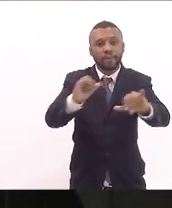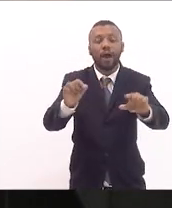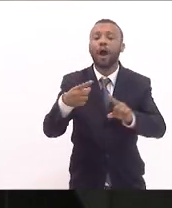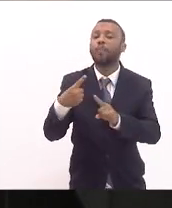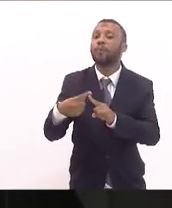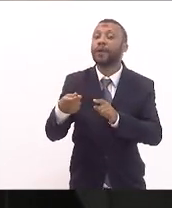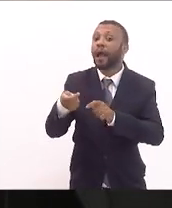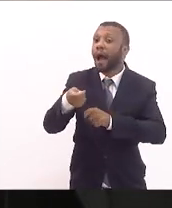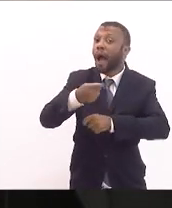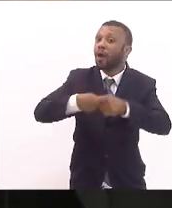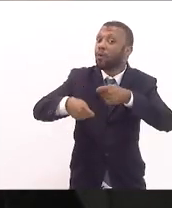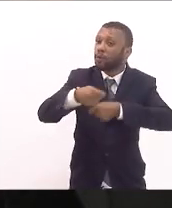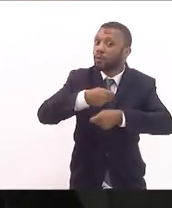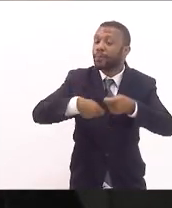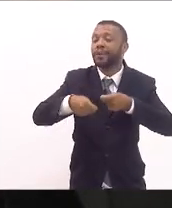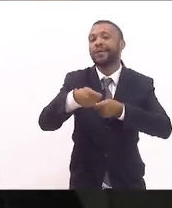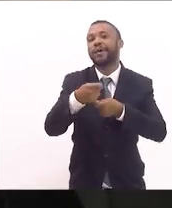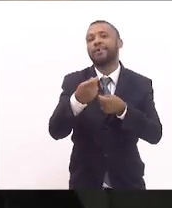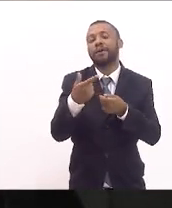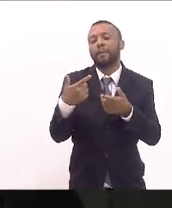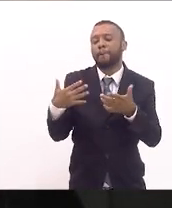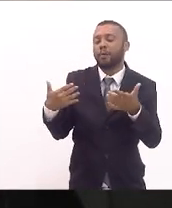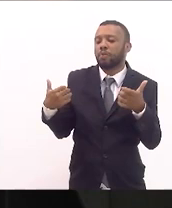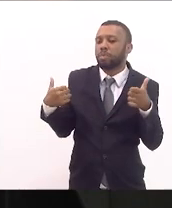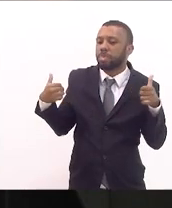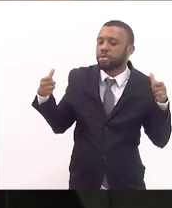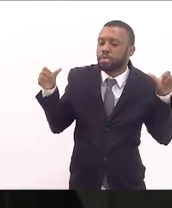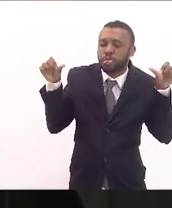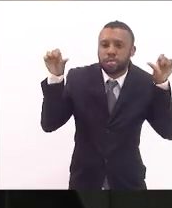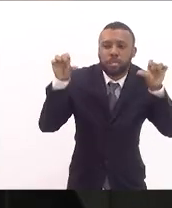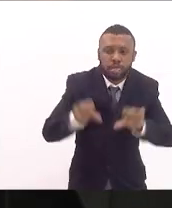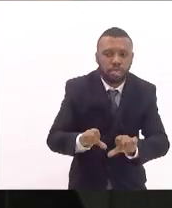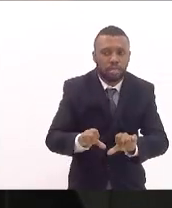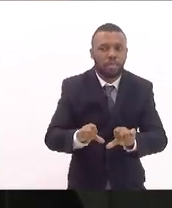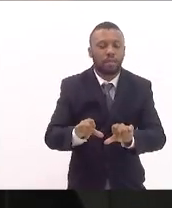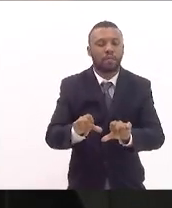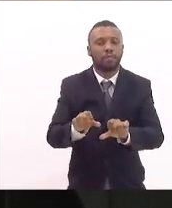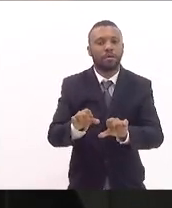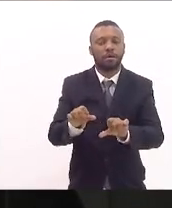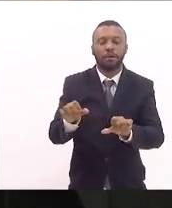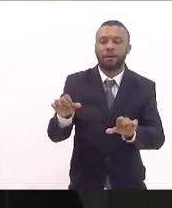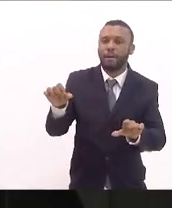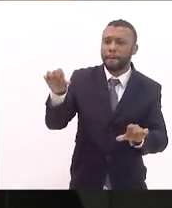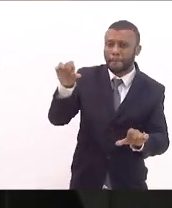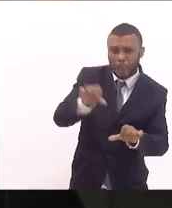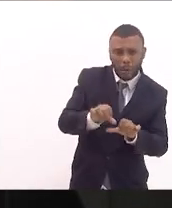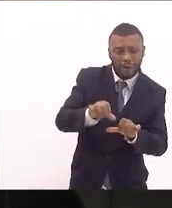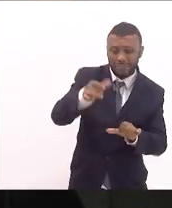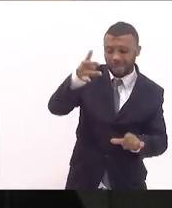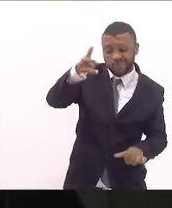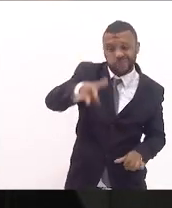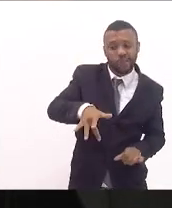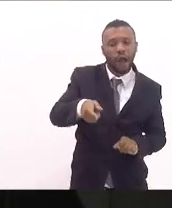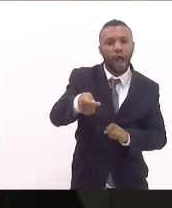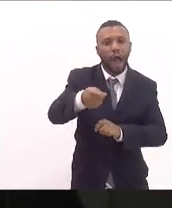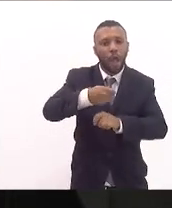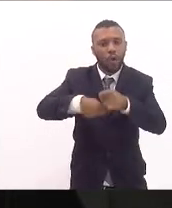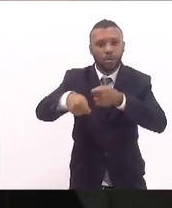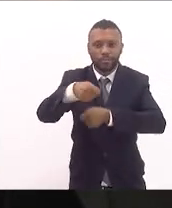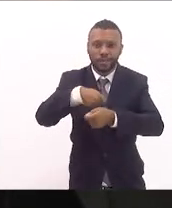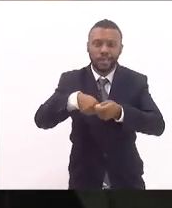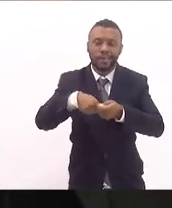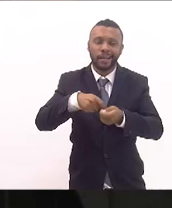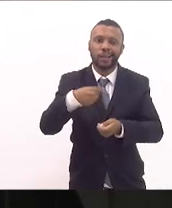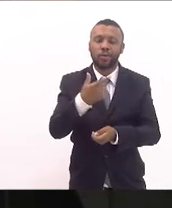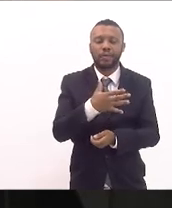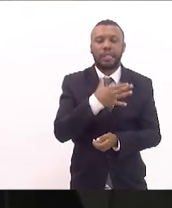nossa economia vai de mão a pior e quanto mais pior economia maior